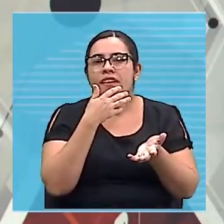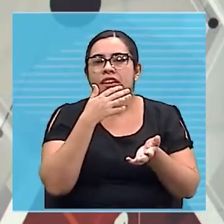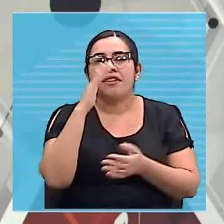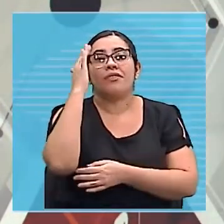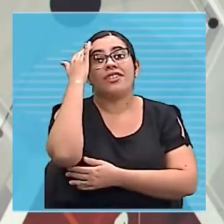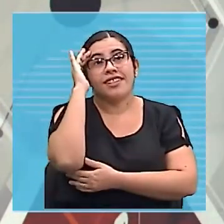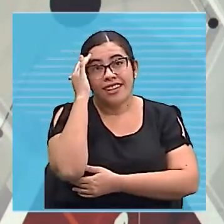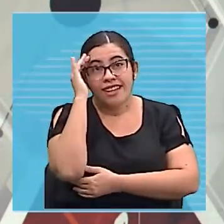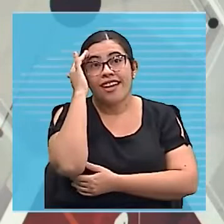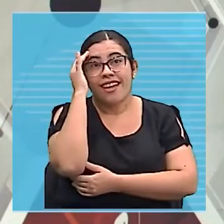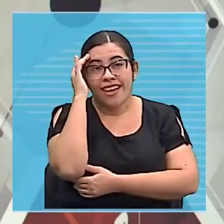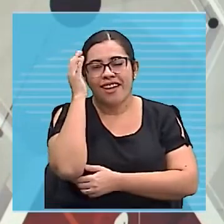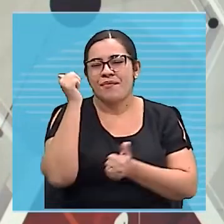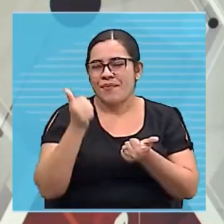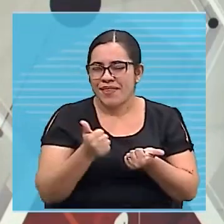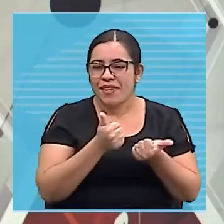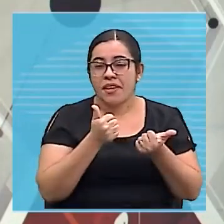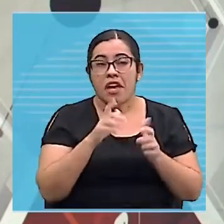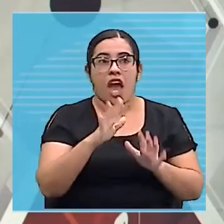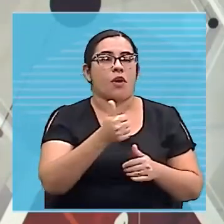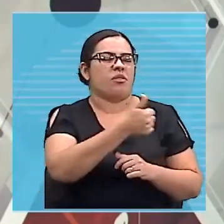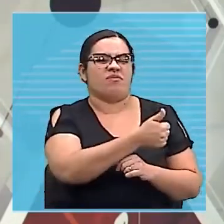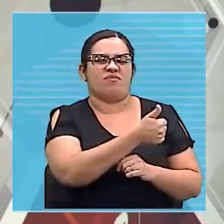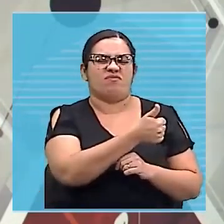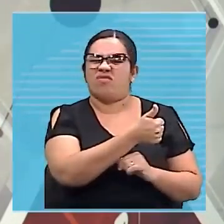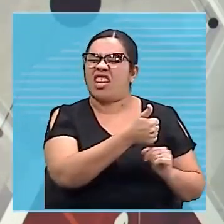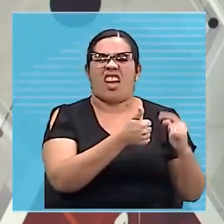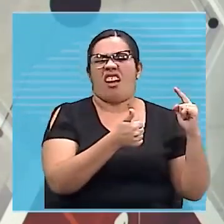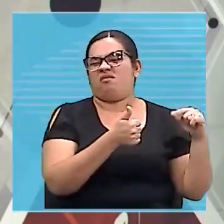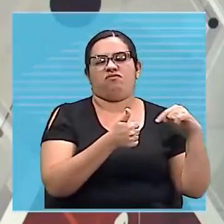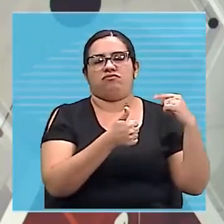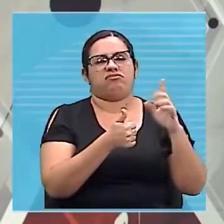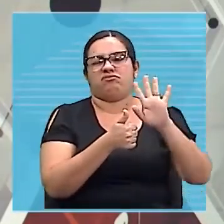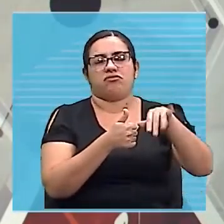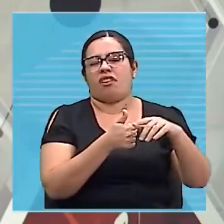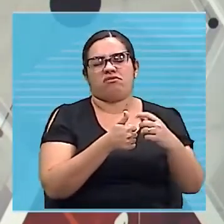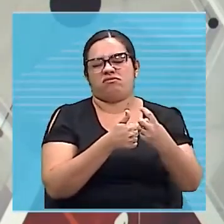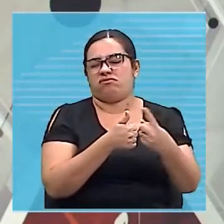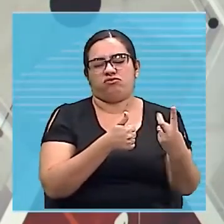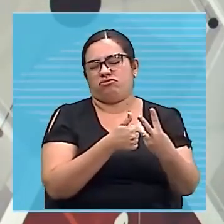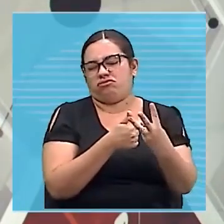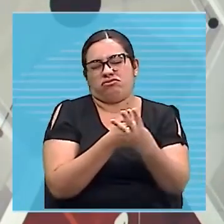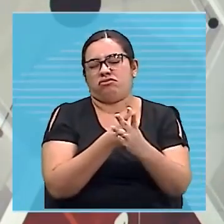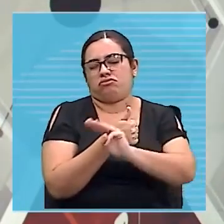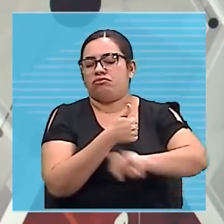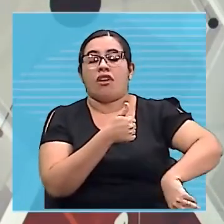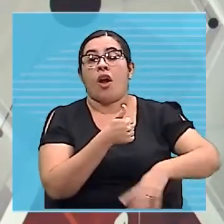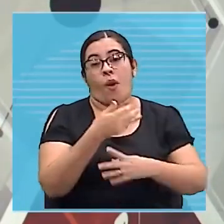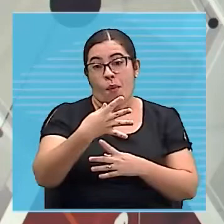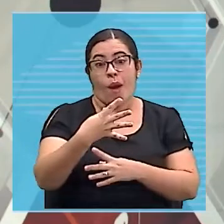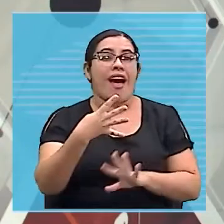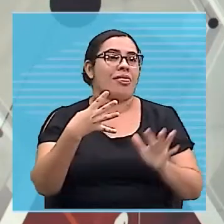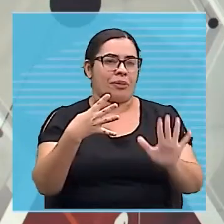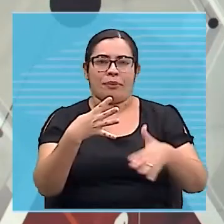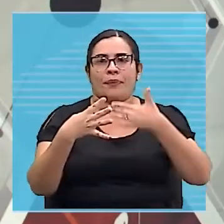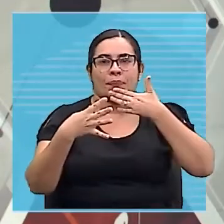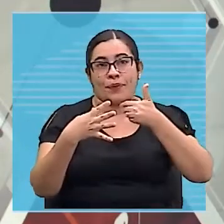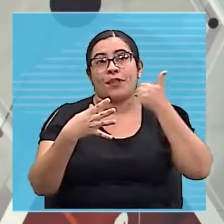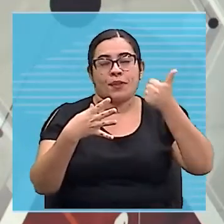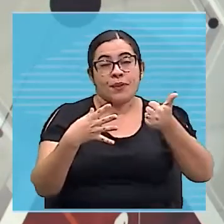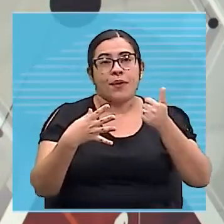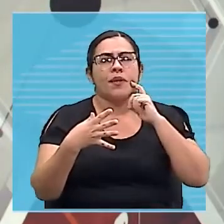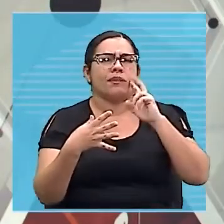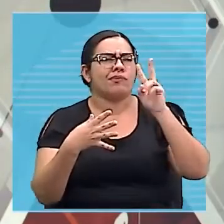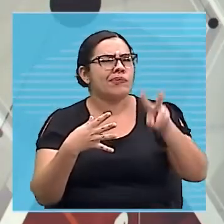começar pelo primeiro episódio não Professor vou pular lá para o quarto só porque eu quero terminar logo chega lá no quarto